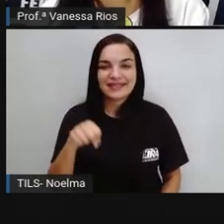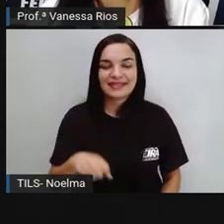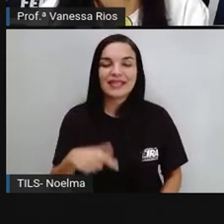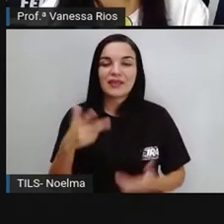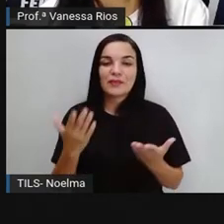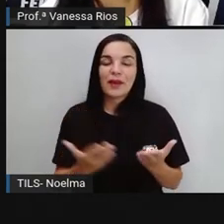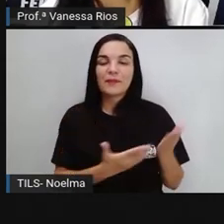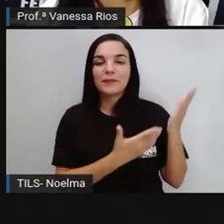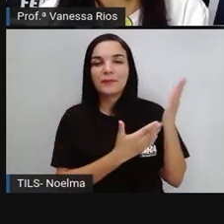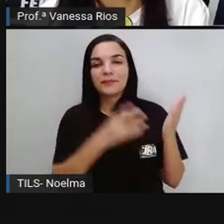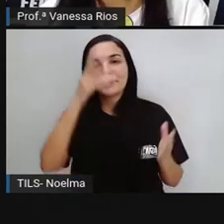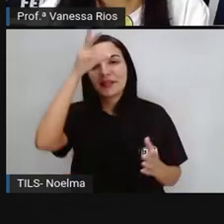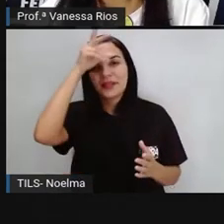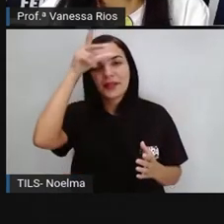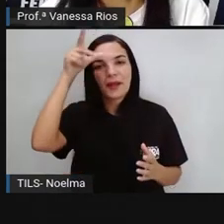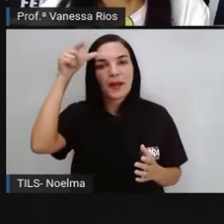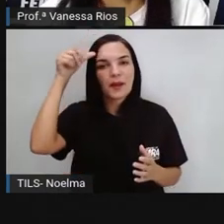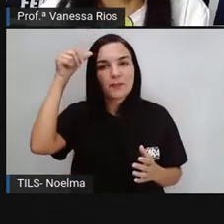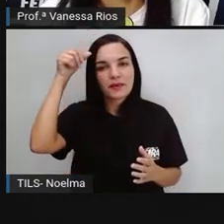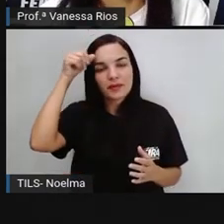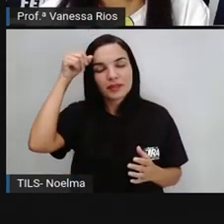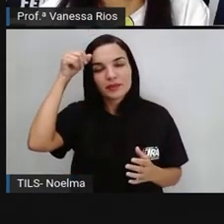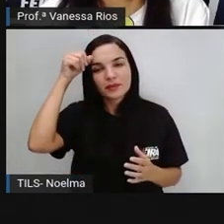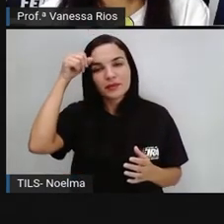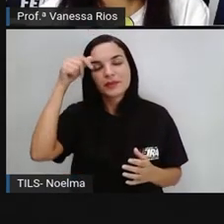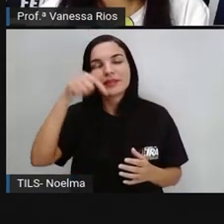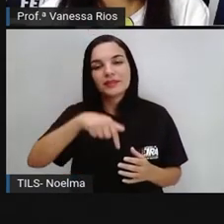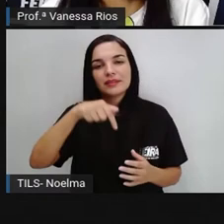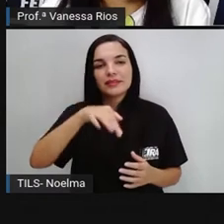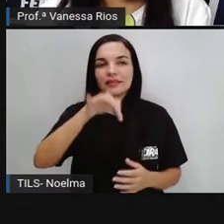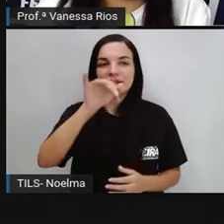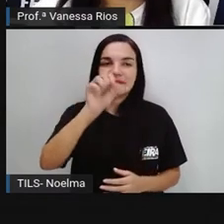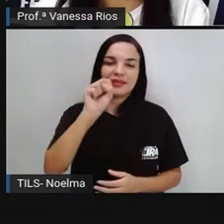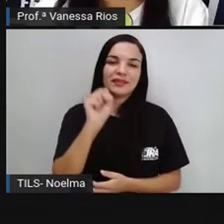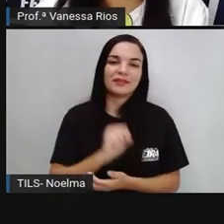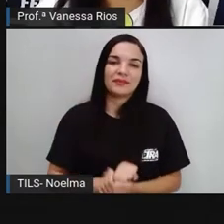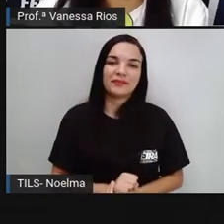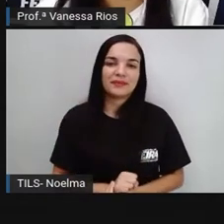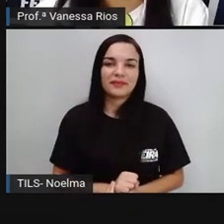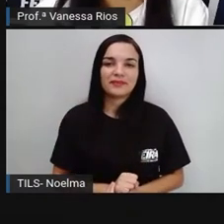que é o Paço Municipal, onde funciona a prefeitura.